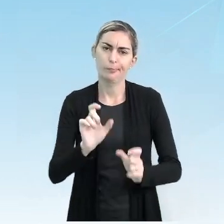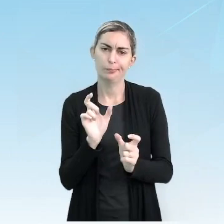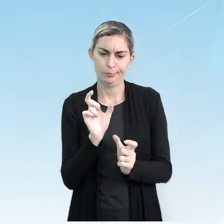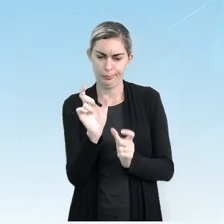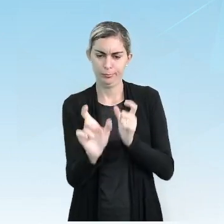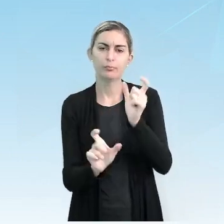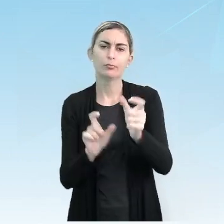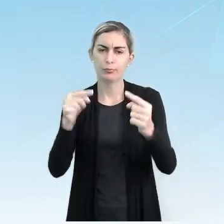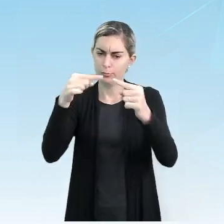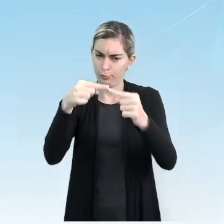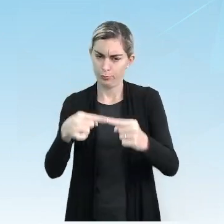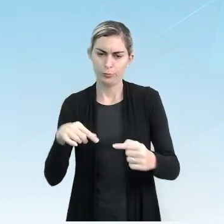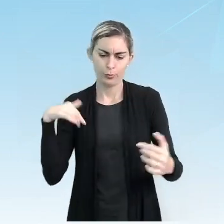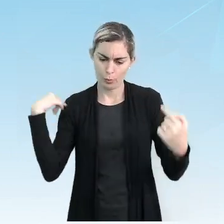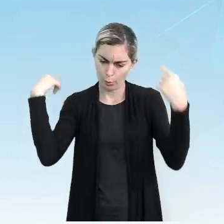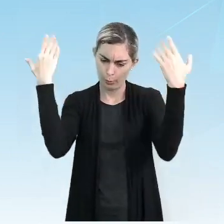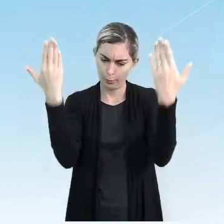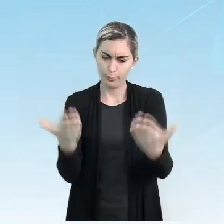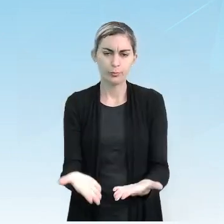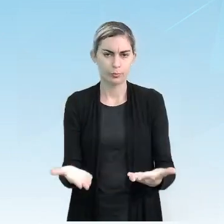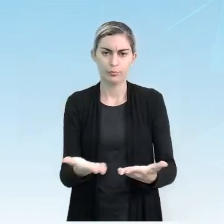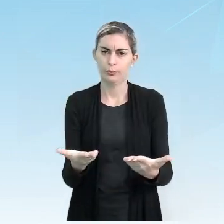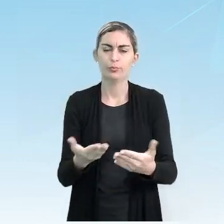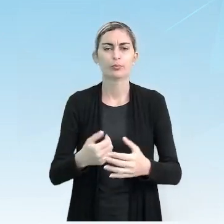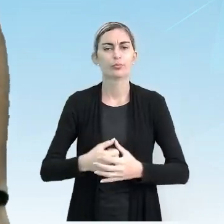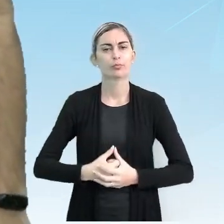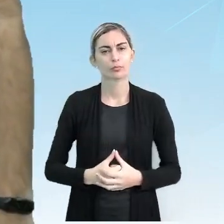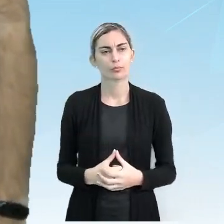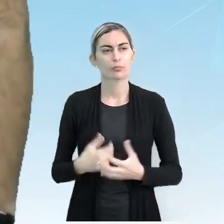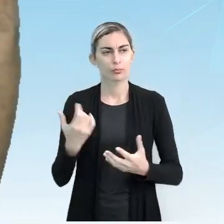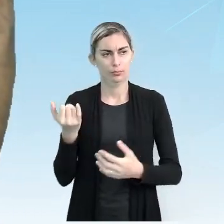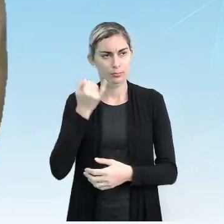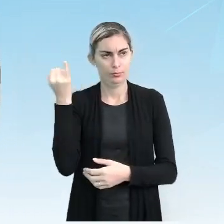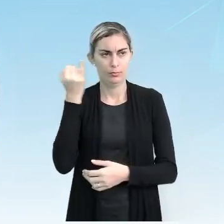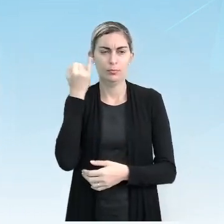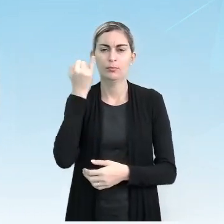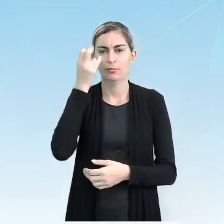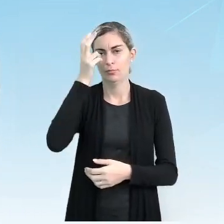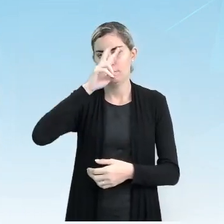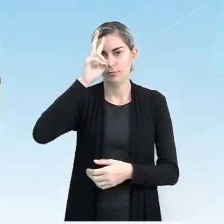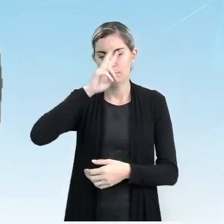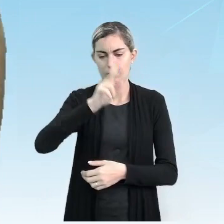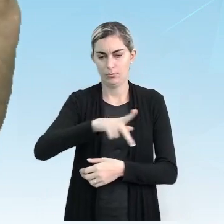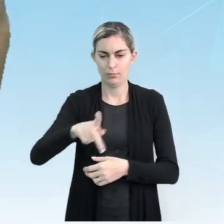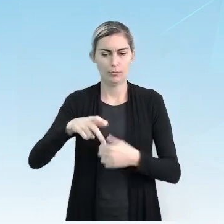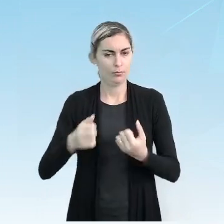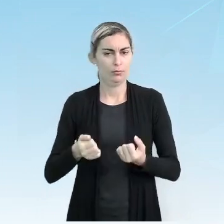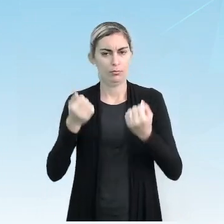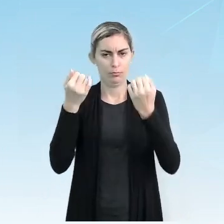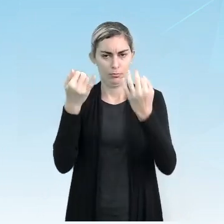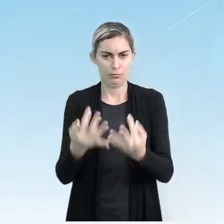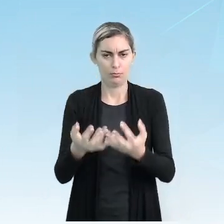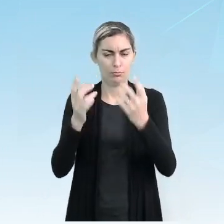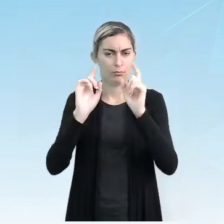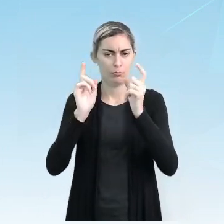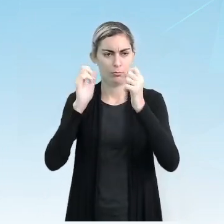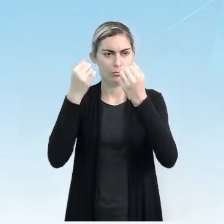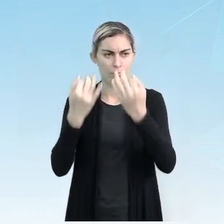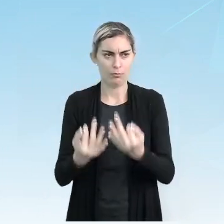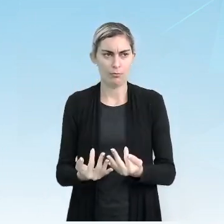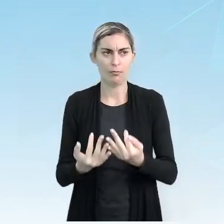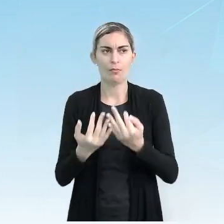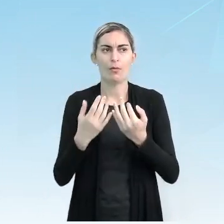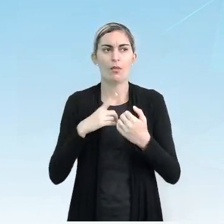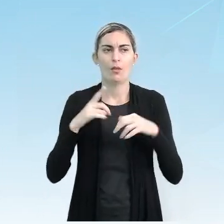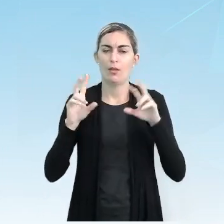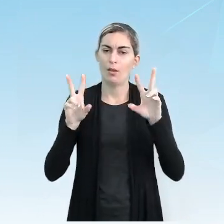aplicados hoje, mas que foram vivenciados no passado. Professor, é importante lembrar, como o professor acabou aqui de discutir essa questão